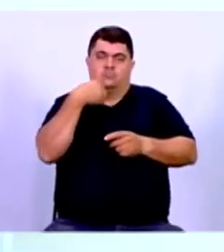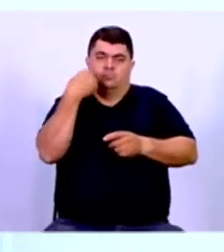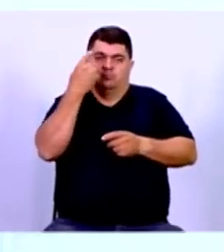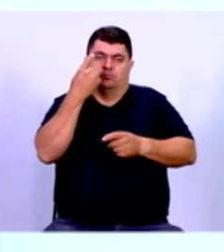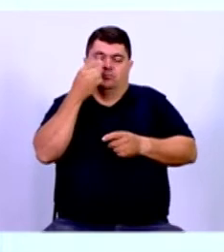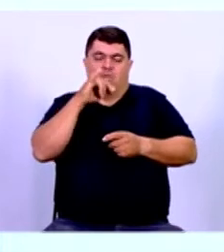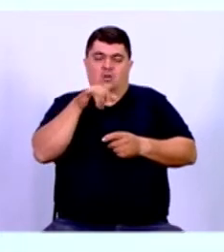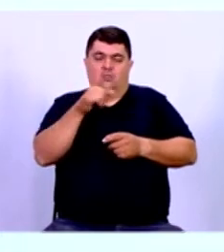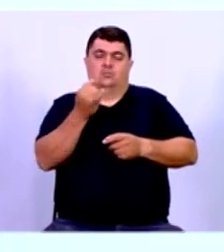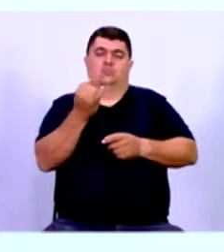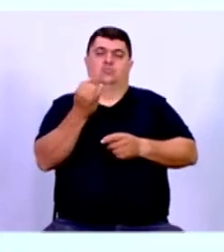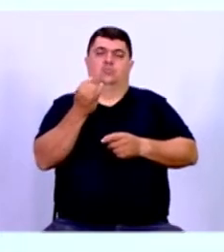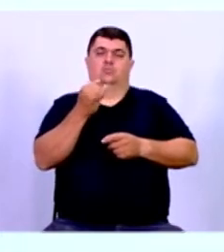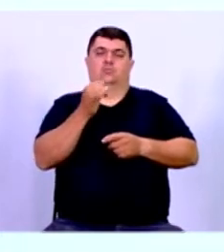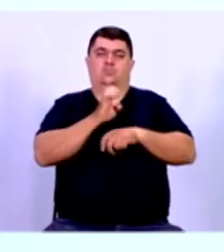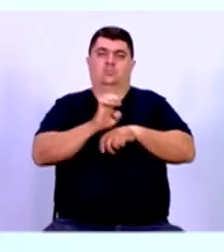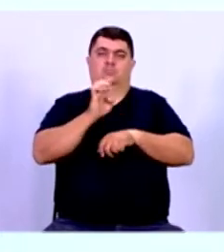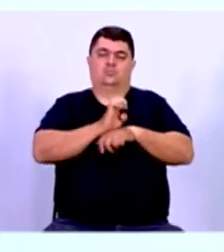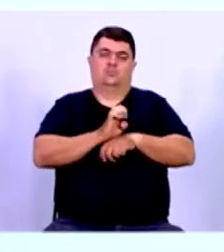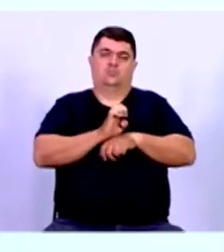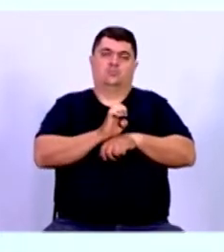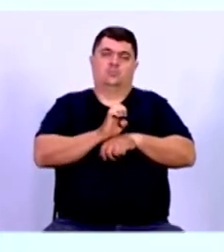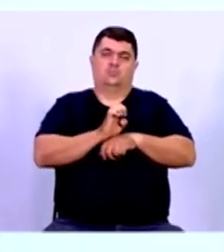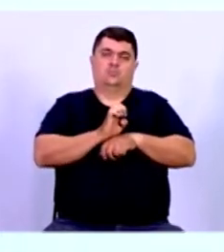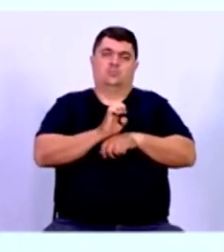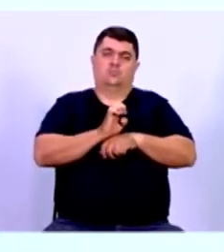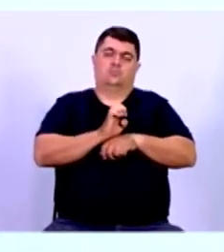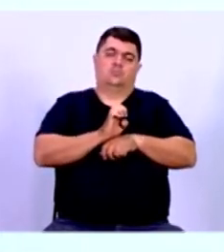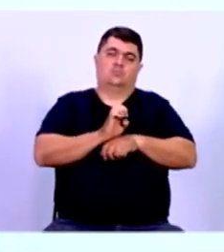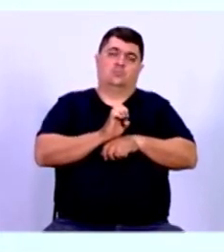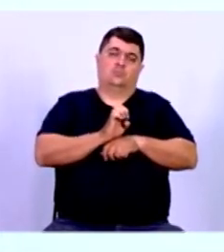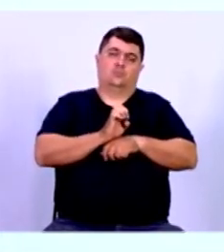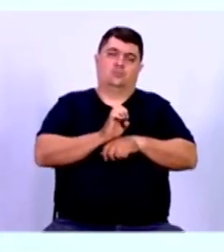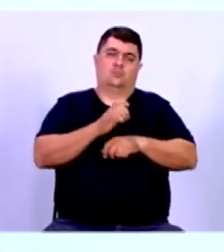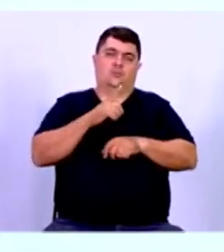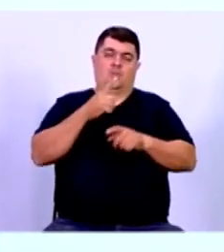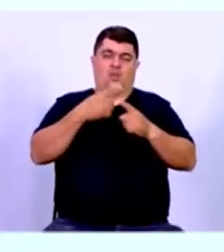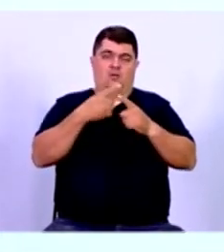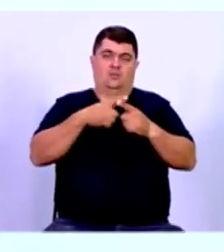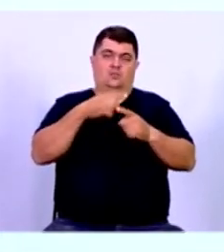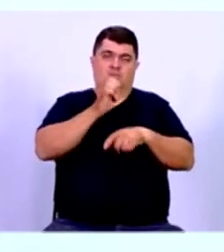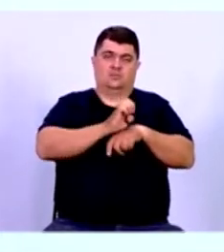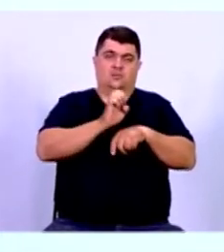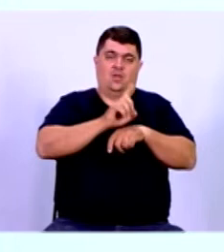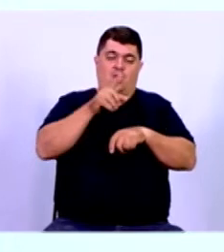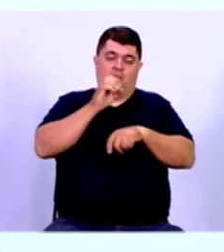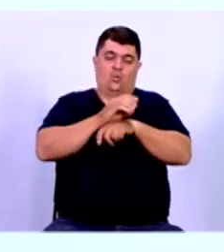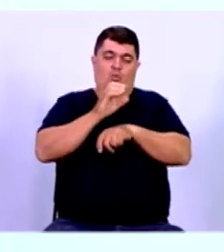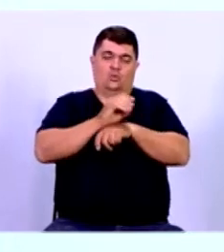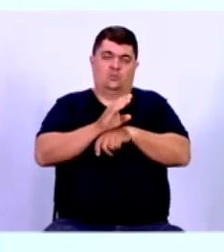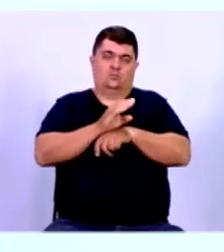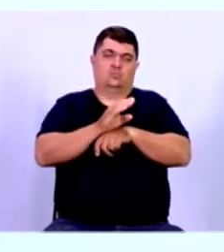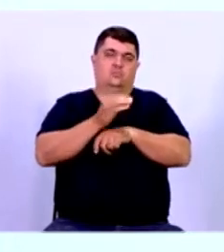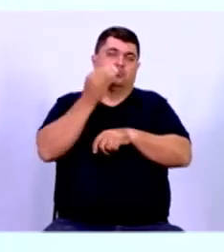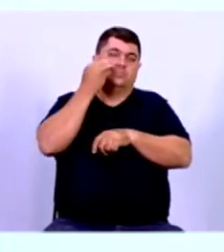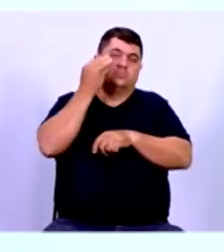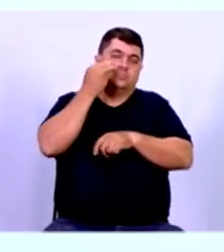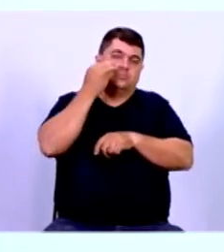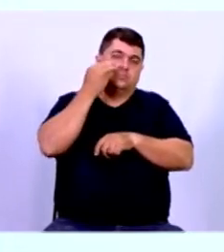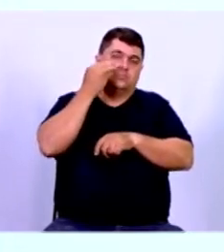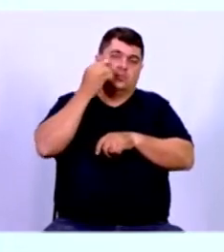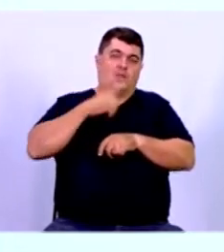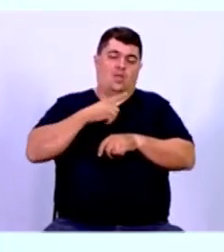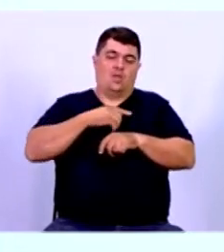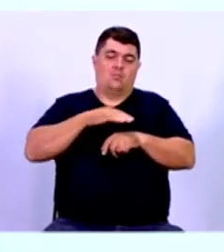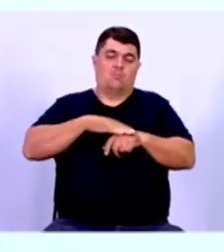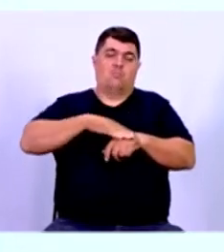ser aproveitada para o estágio. Então, o estágio ele tem... Até porque a atividade do estágio ela é orientada. Então, é uma atividade a mais